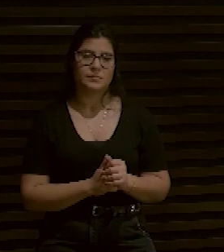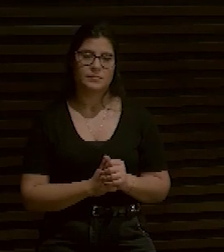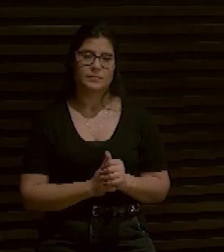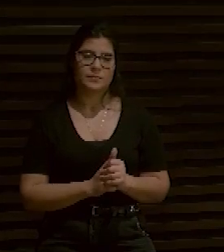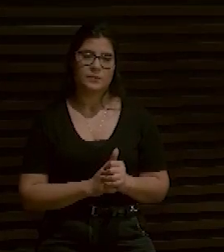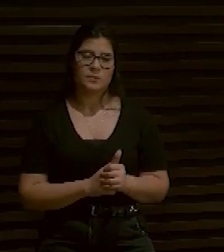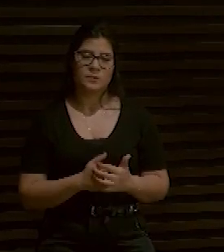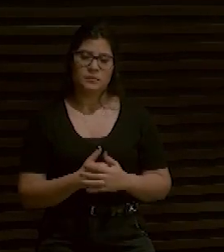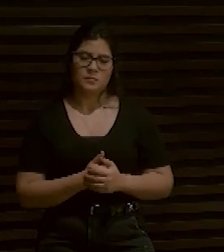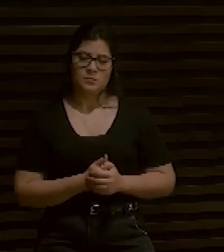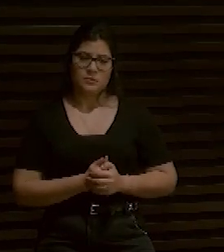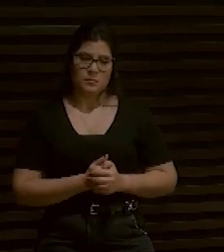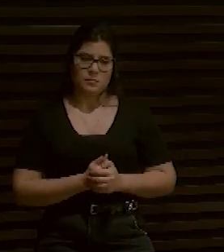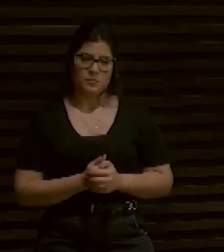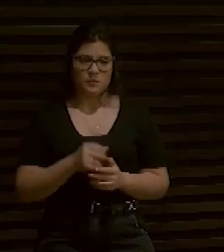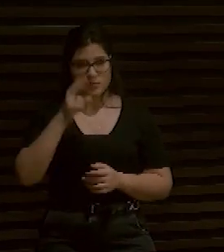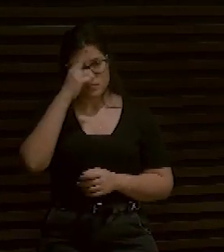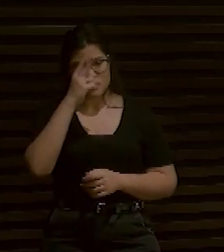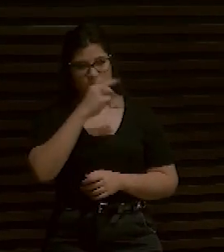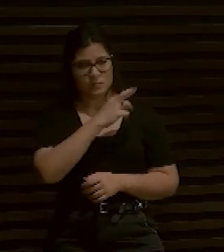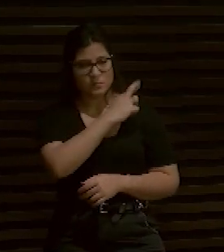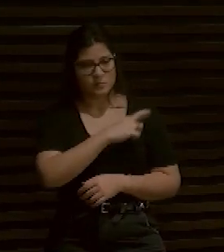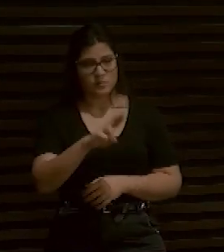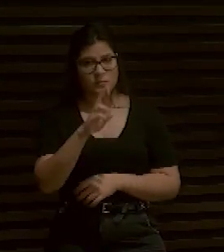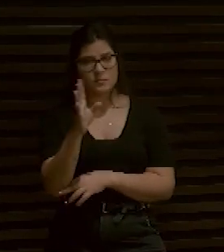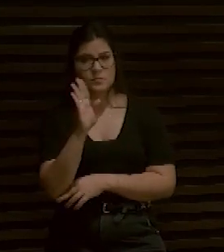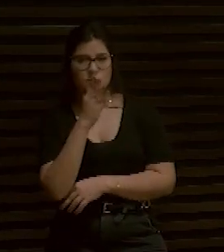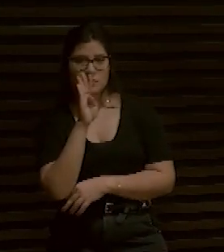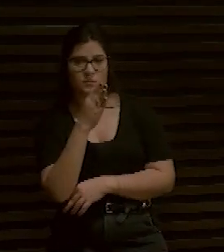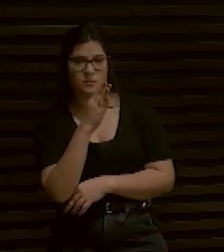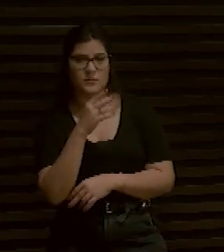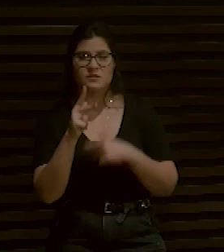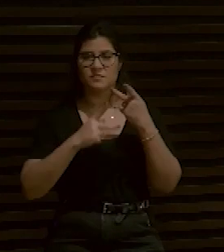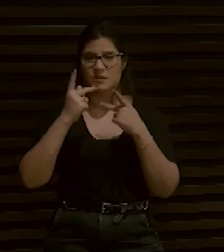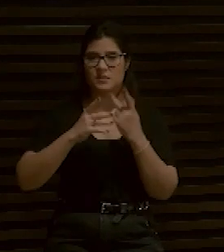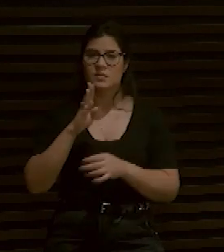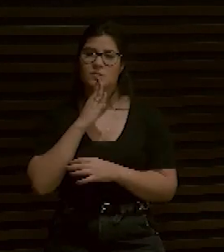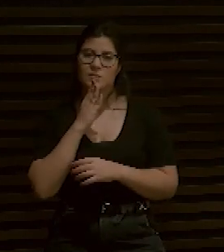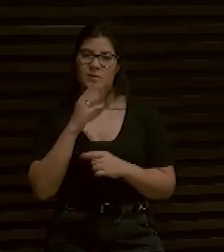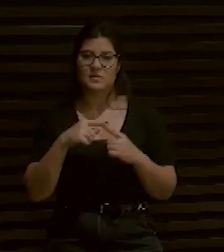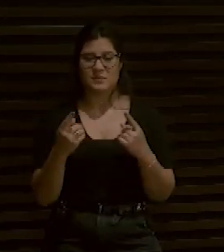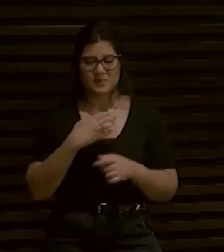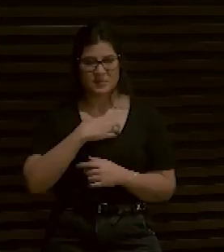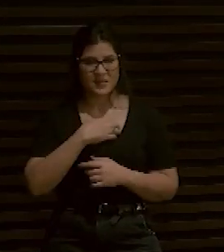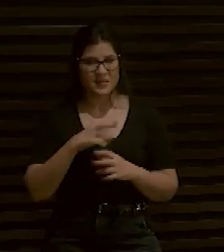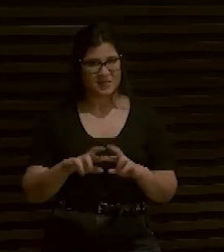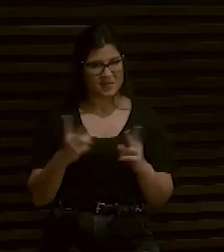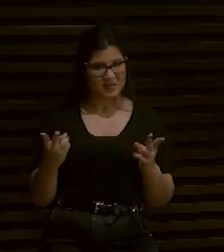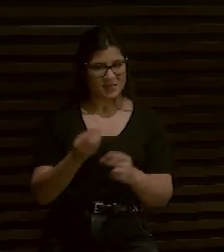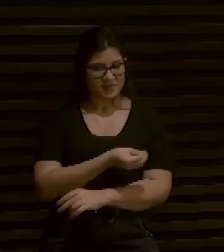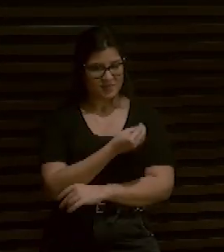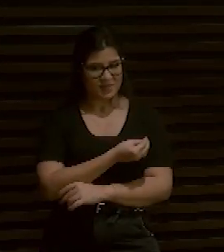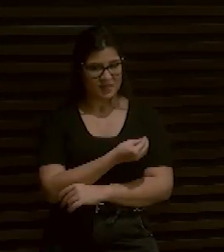estava combatendo o gnosticismo? Se você diz que conhece, mas vive de uma forma depravada, sinto lhe